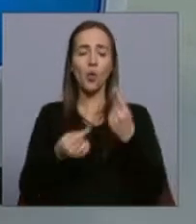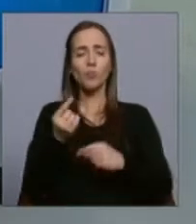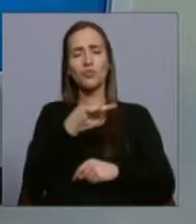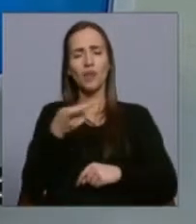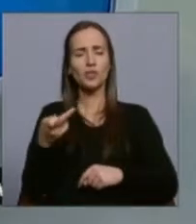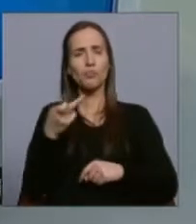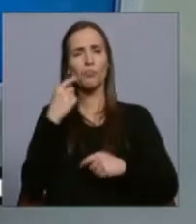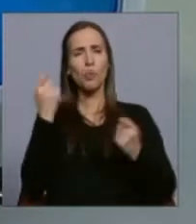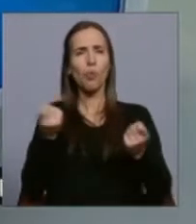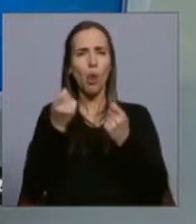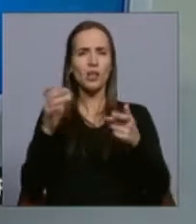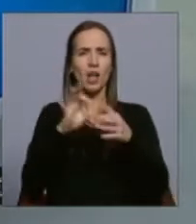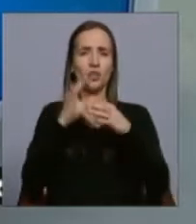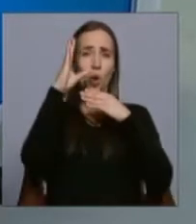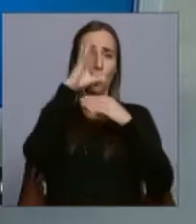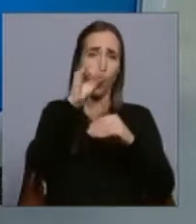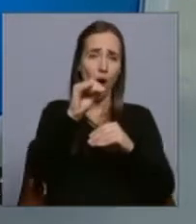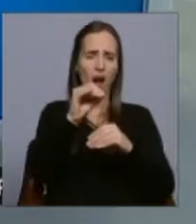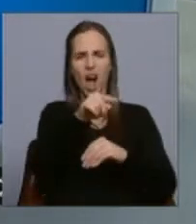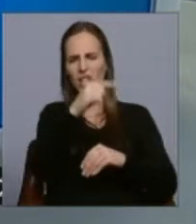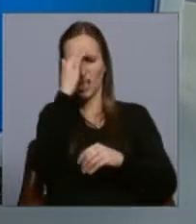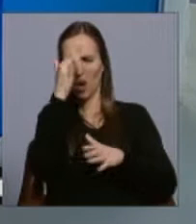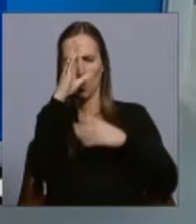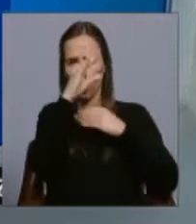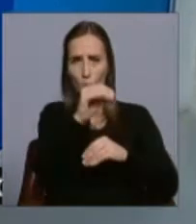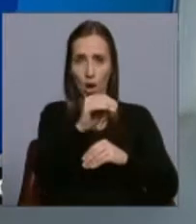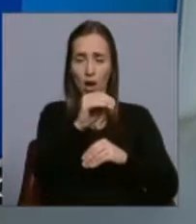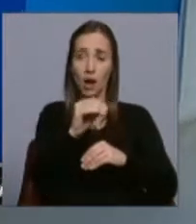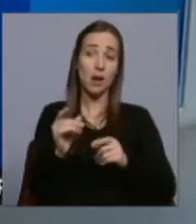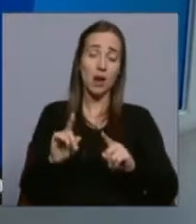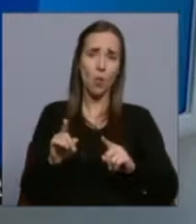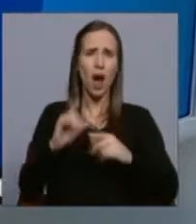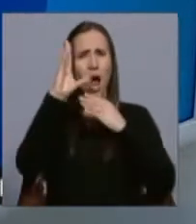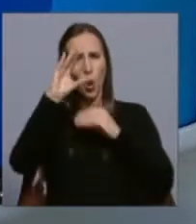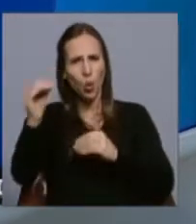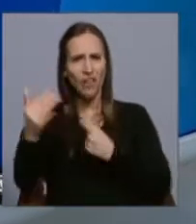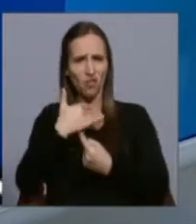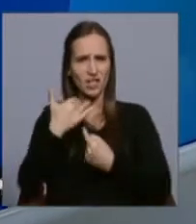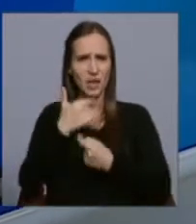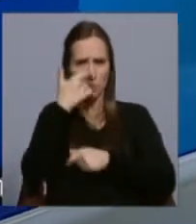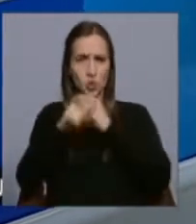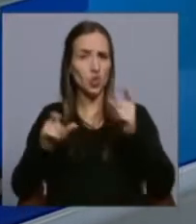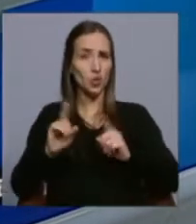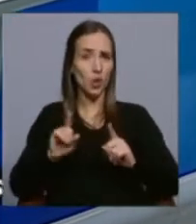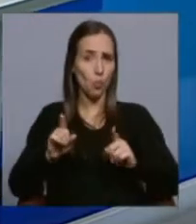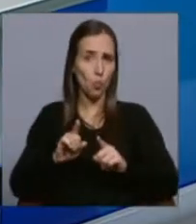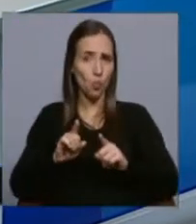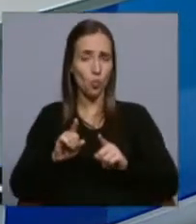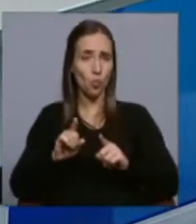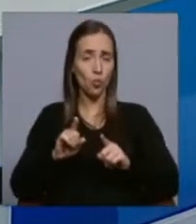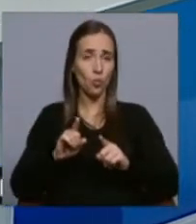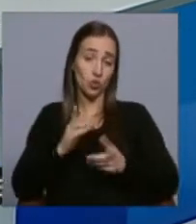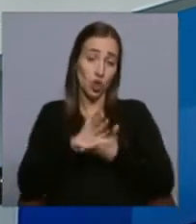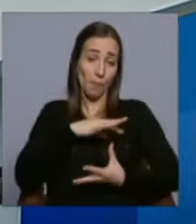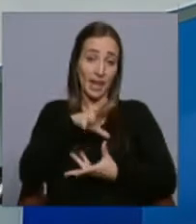com a Lua, não é? Às vezes estamos de luas, as pessoas não estão de luas. Há influência mesmo da Lua nas pessoas, não é? Não é apenas no planeta Terra.